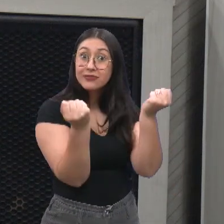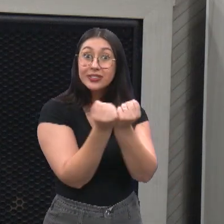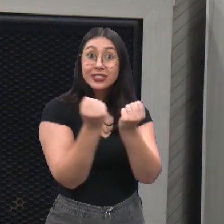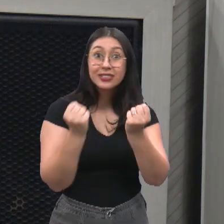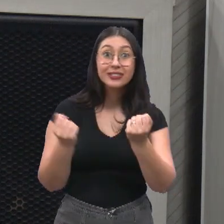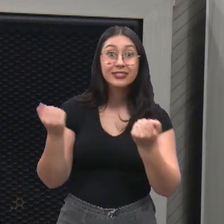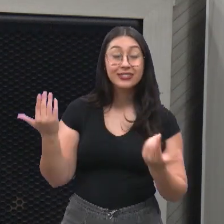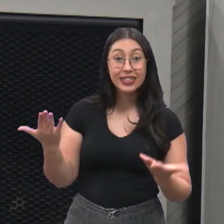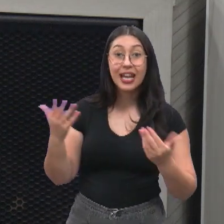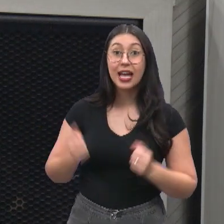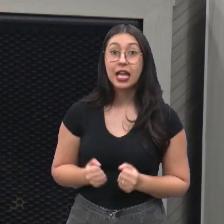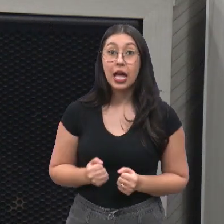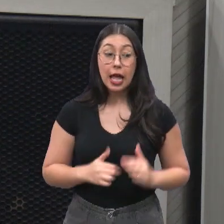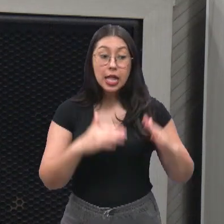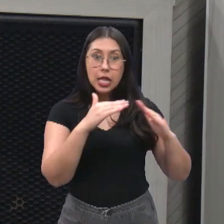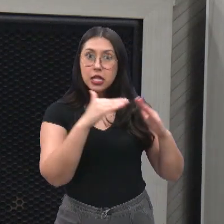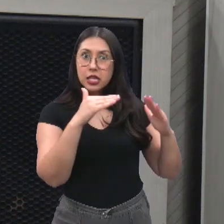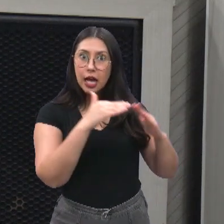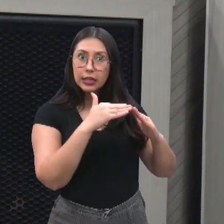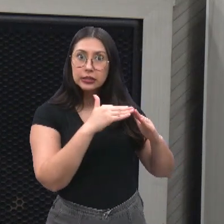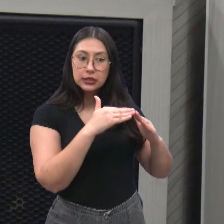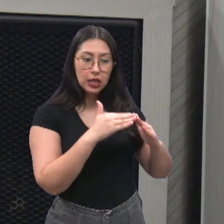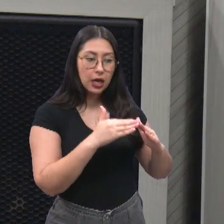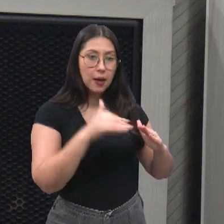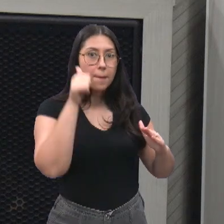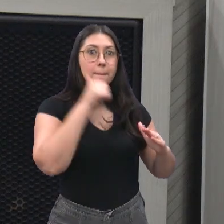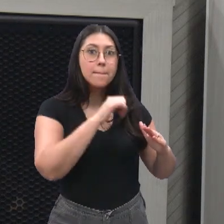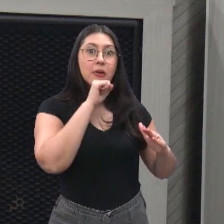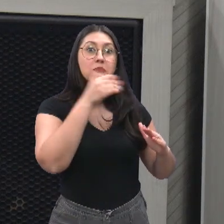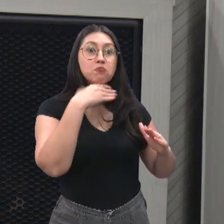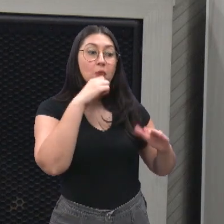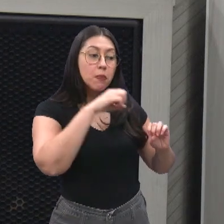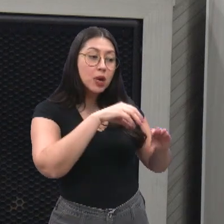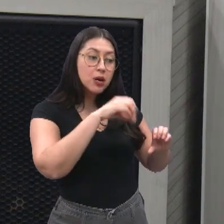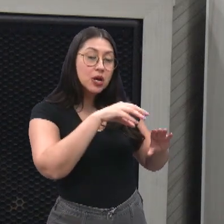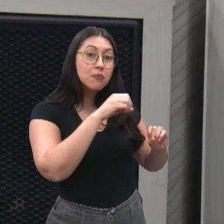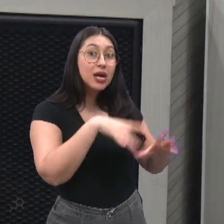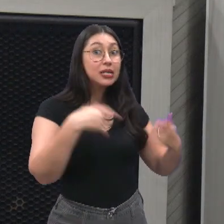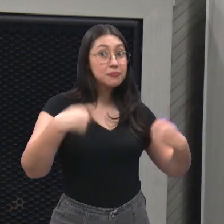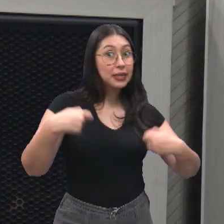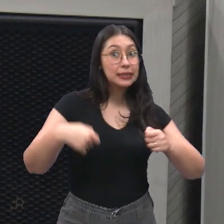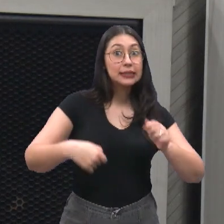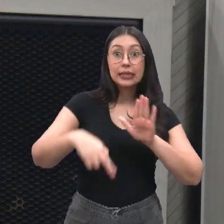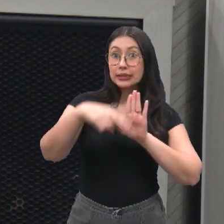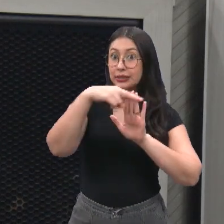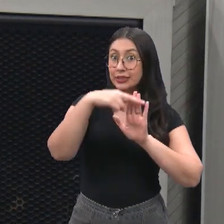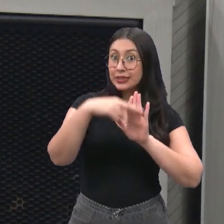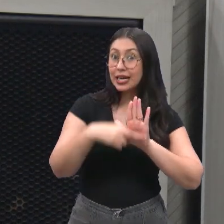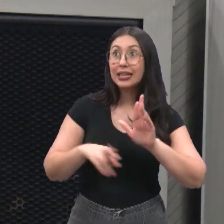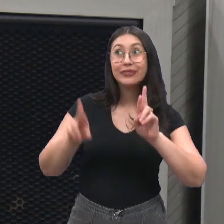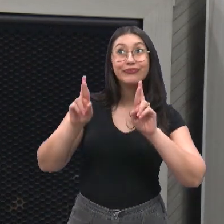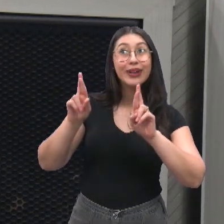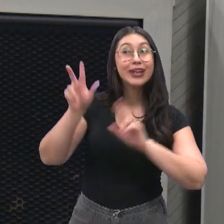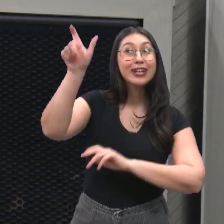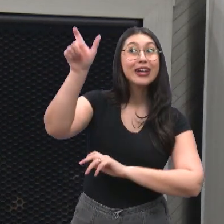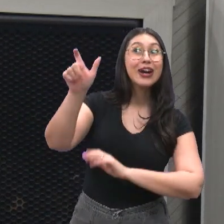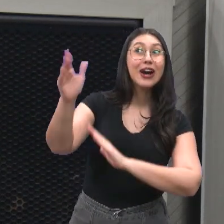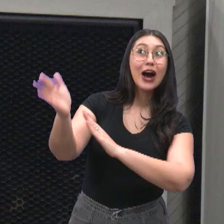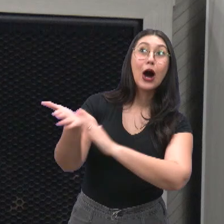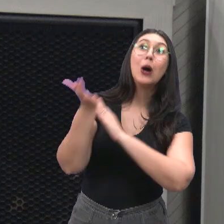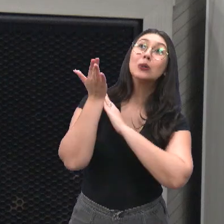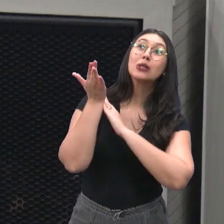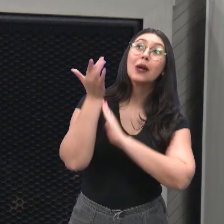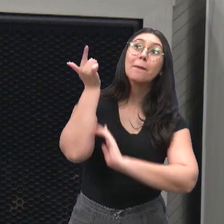homeschooling aqui em São José dos Campos, que carece de regulamentação municipal. Quem sabe a Rosana nos ajudando aí, a gente também não consegue avançar